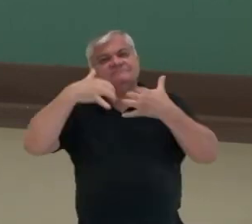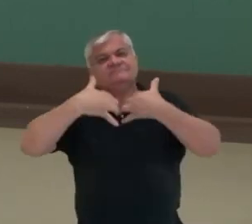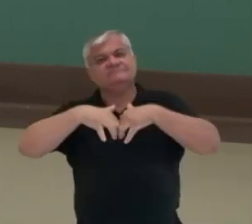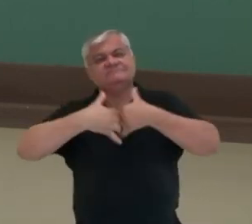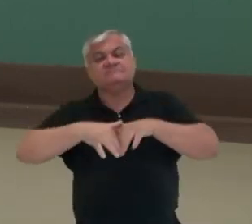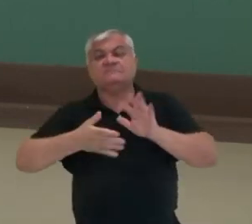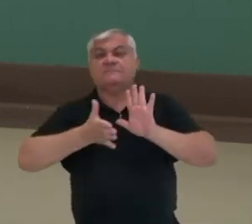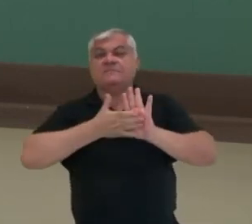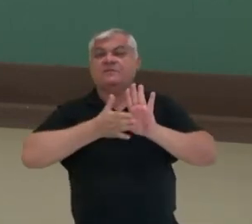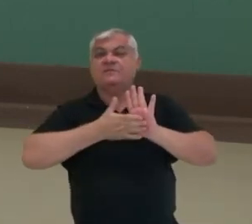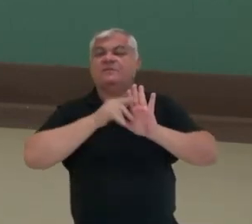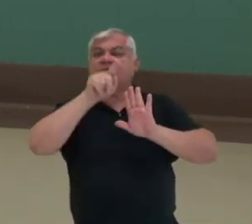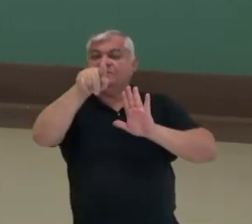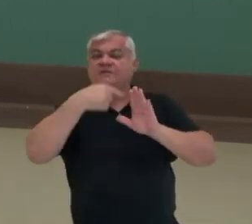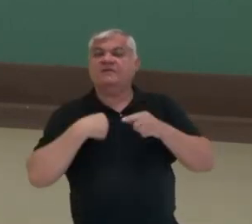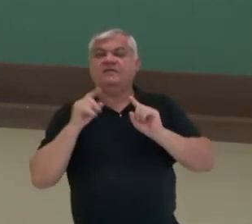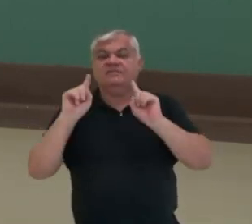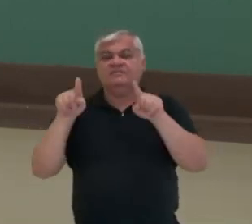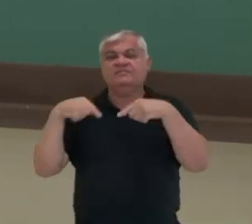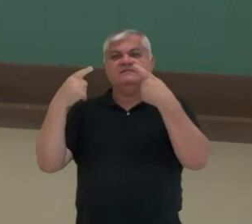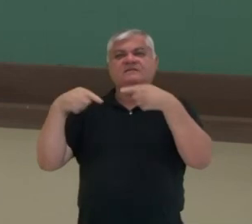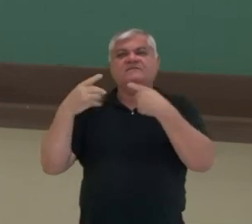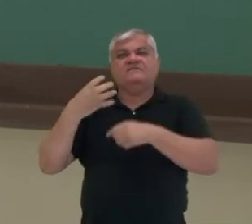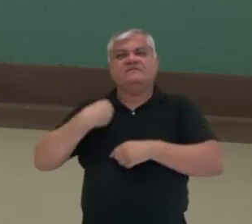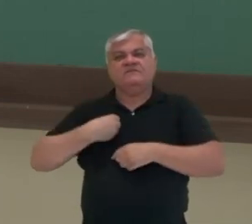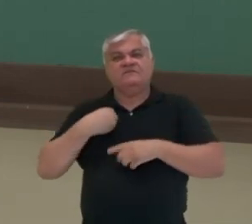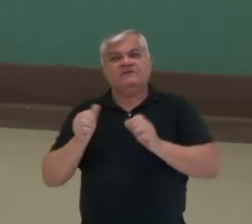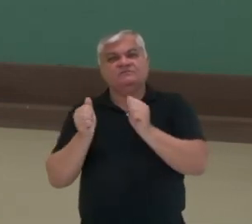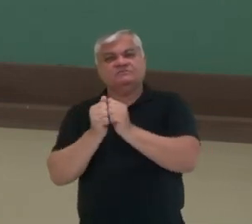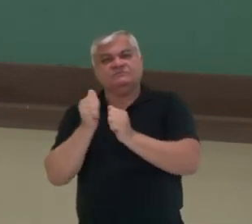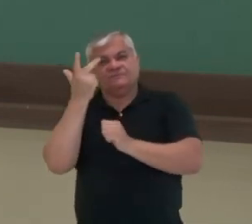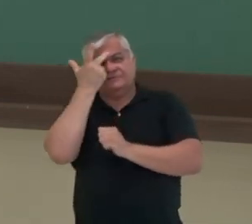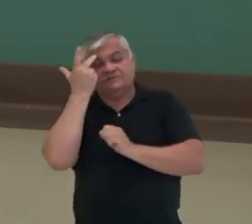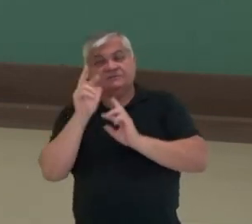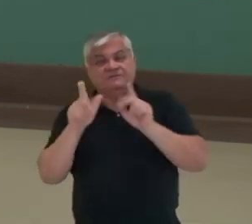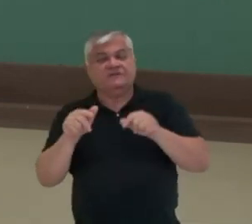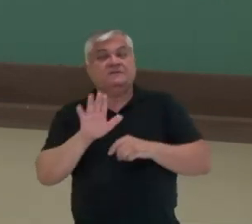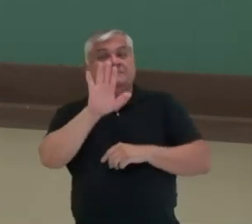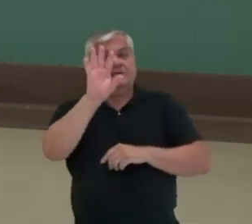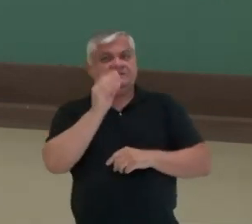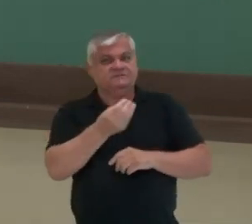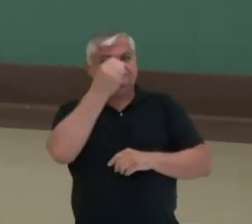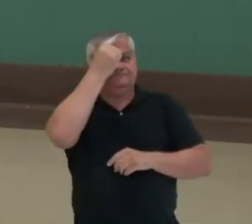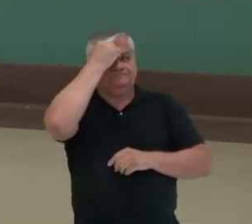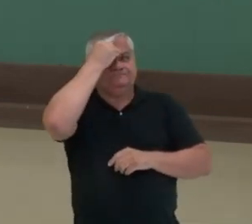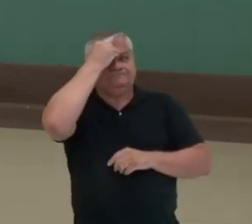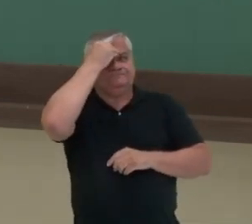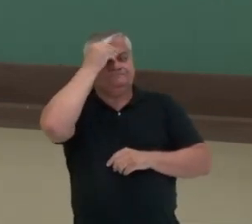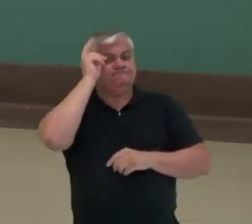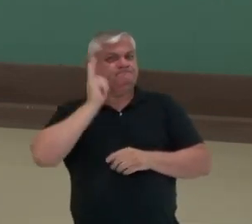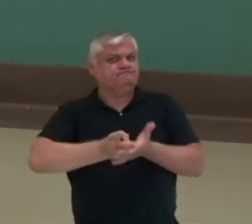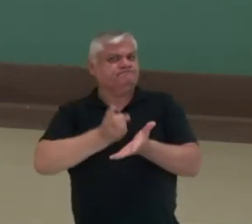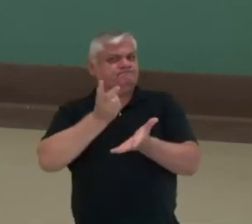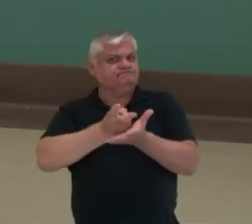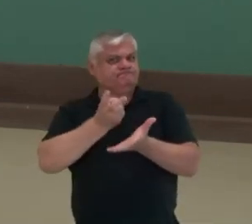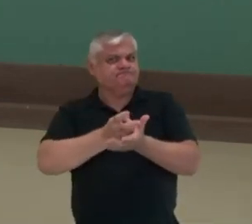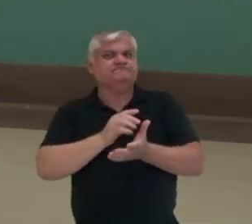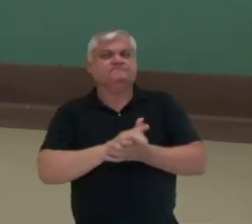proposta sobre o desafio de se conviver com a diferença. Lembre-se sempre, caro estudante, da dica.